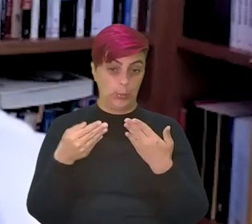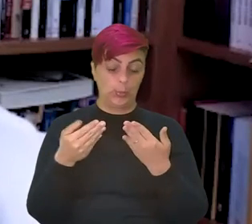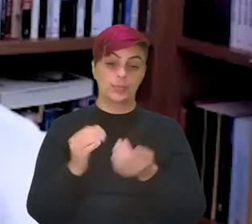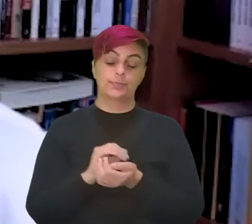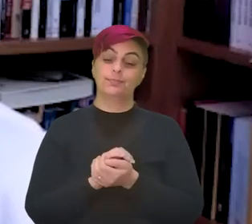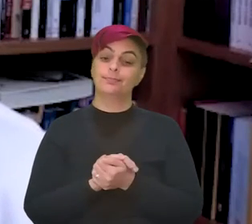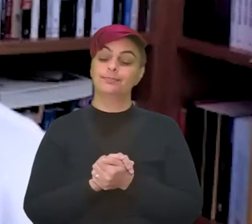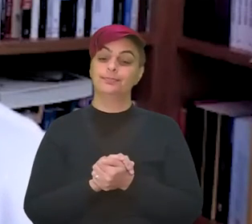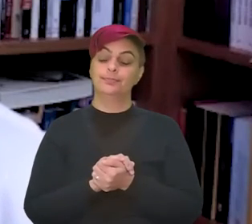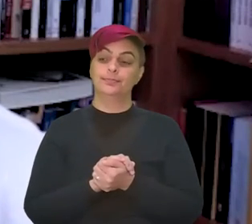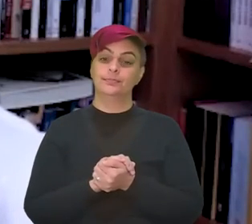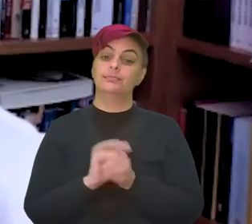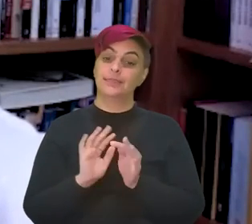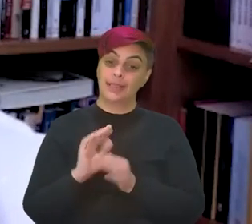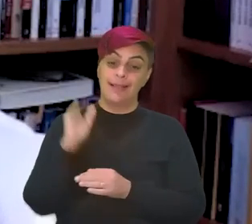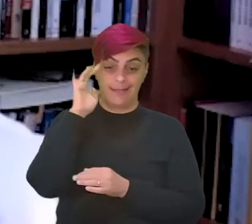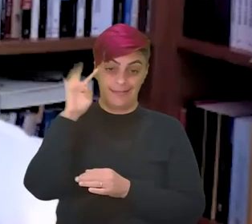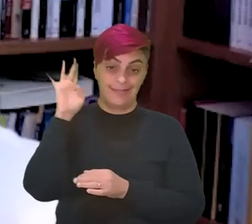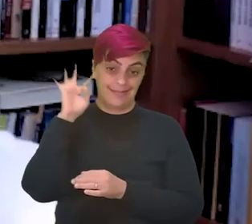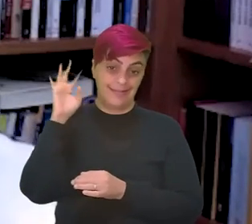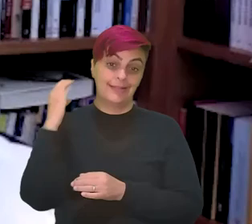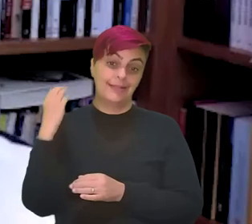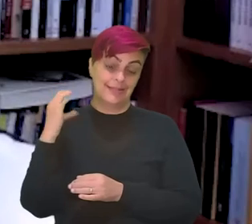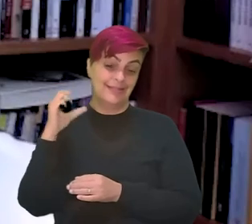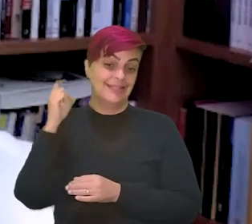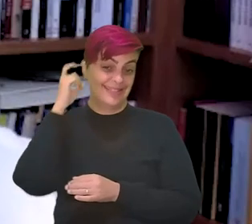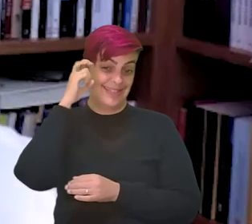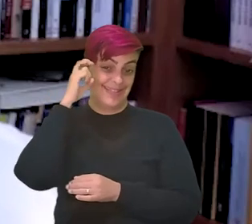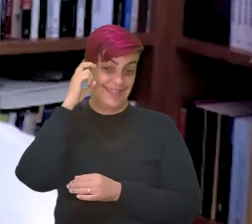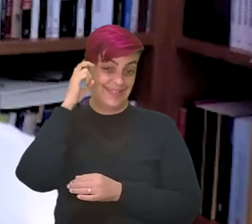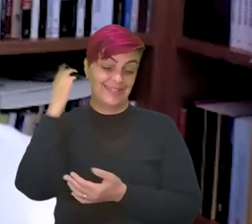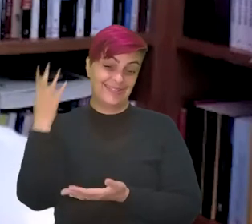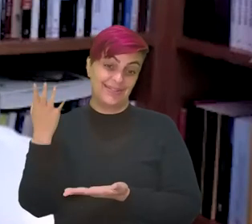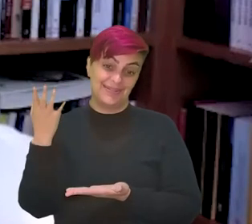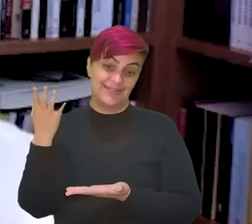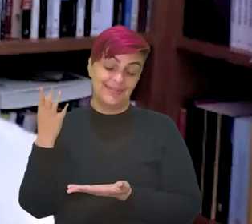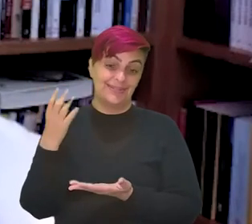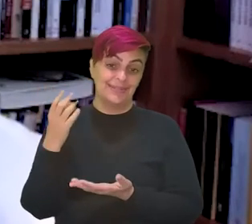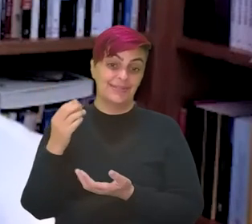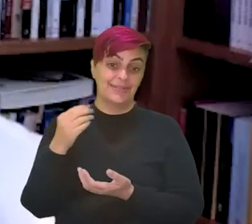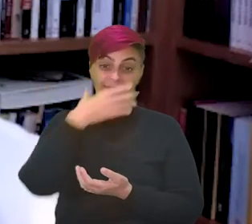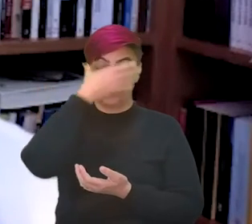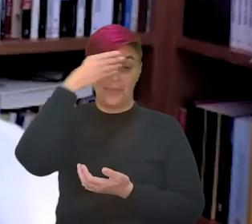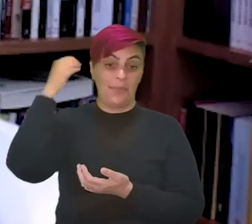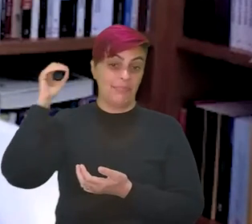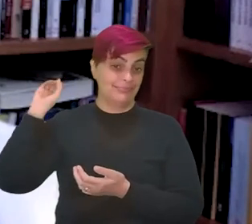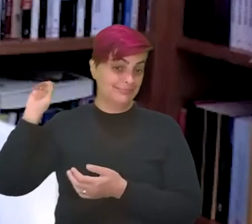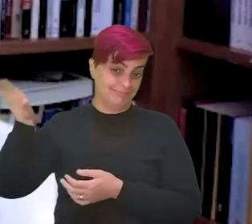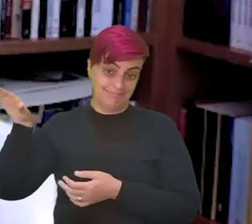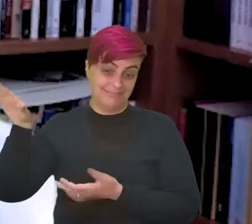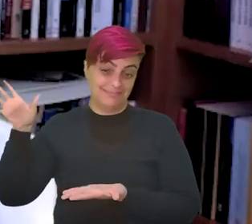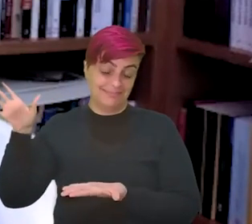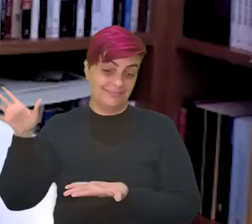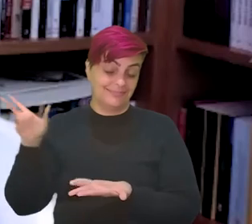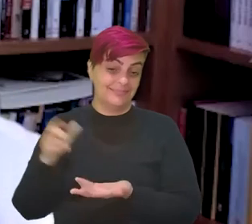Felizmente, a teoria científica da cultura está esquecida comparado a